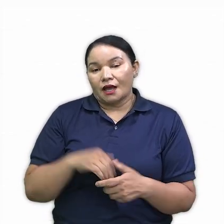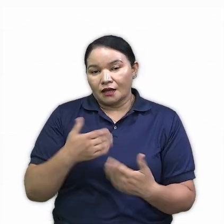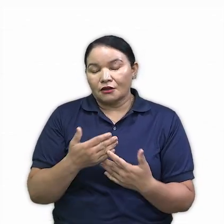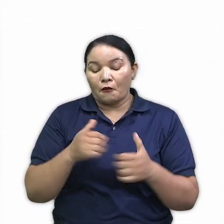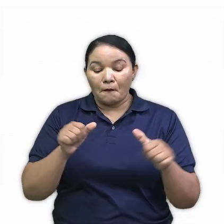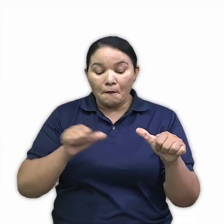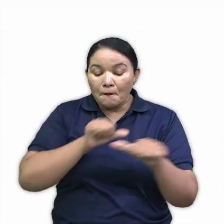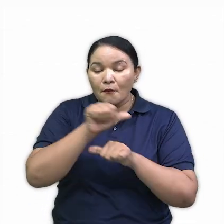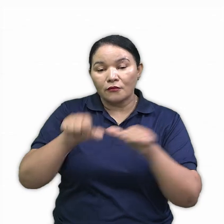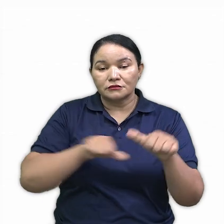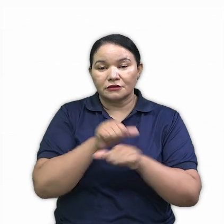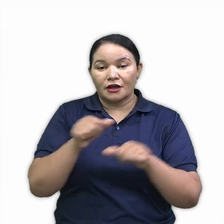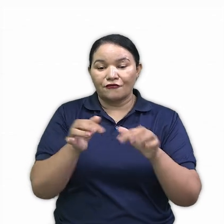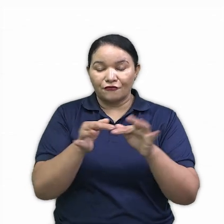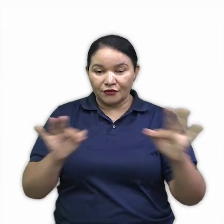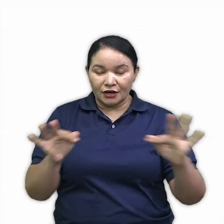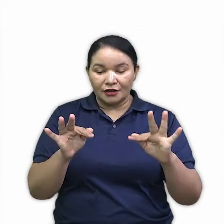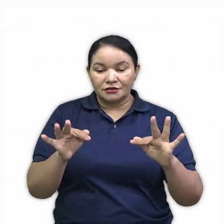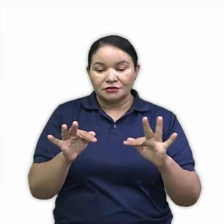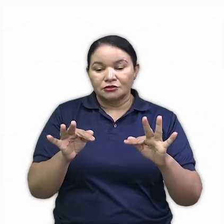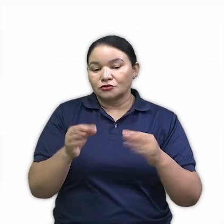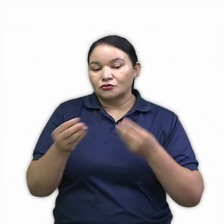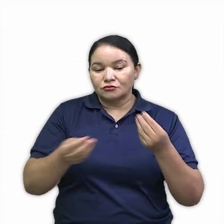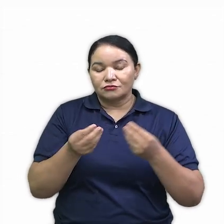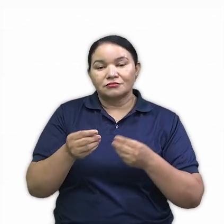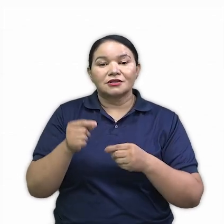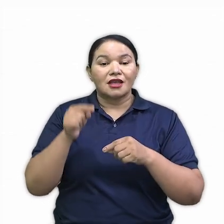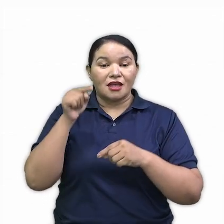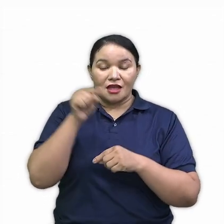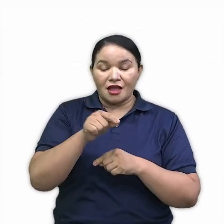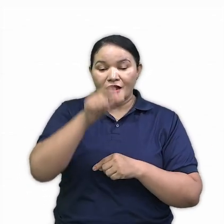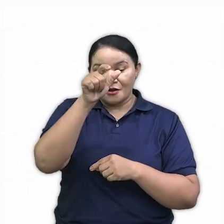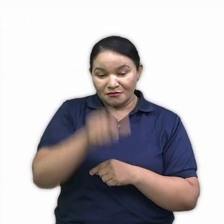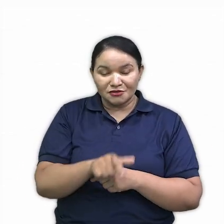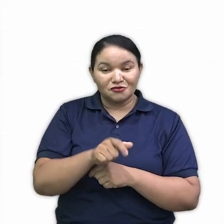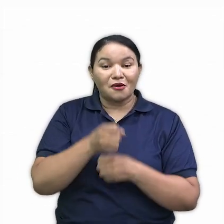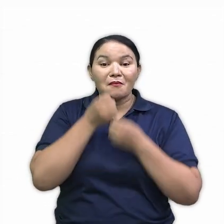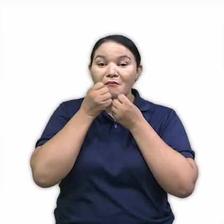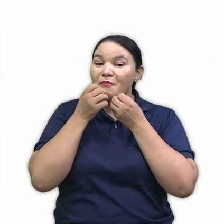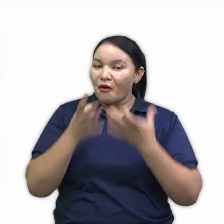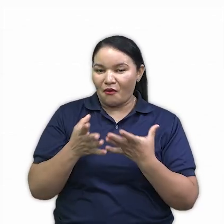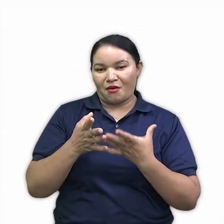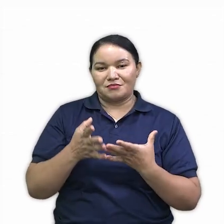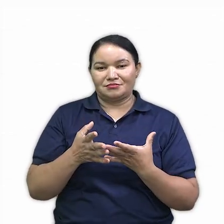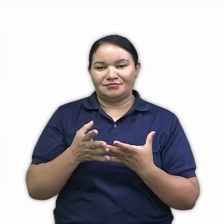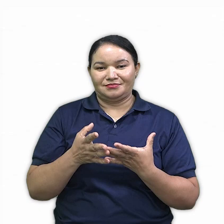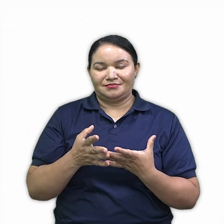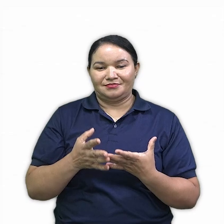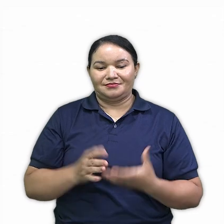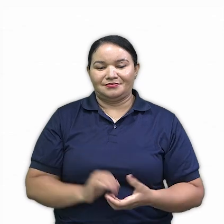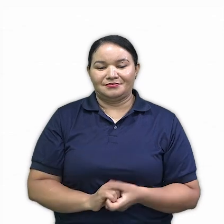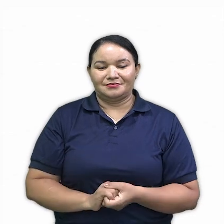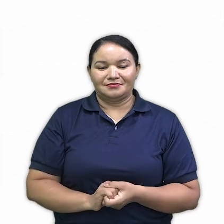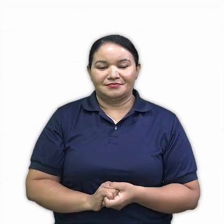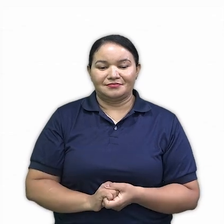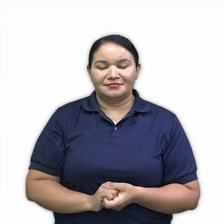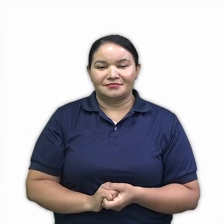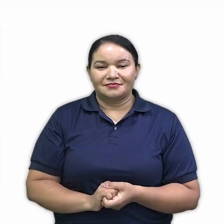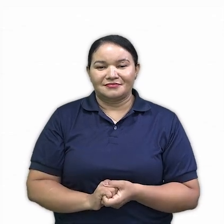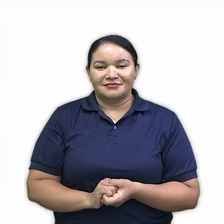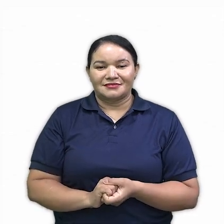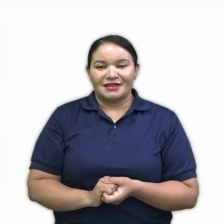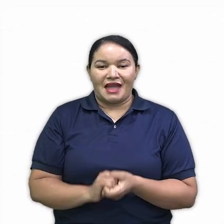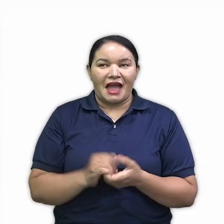Aporte. Vamos apostar em quê? Ele é uma pessoa boa. Ele é uma boa pessoa. Pronto. Né? Não